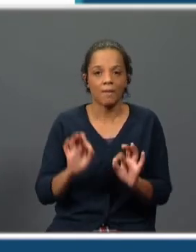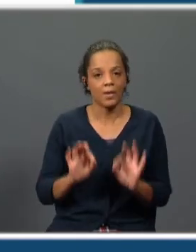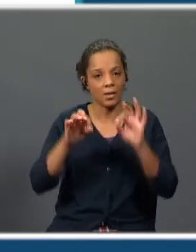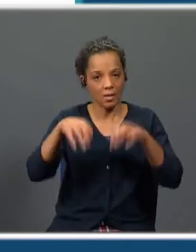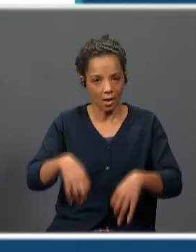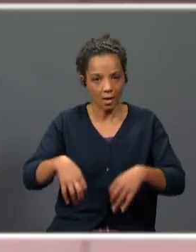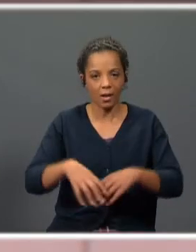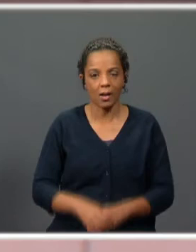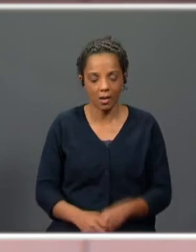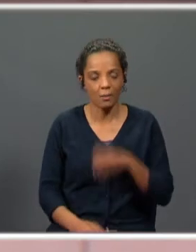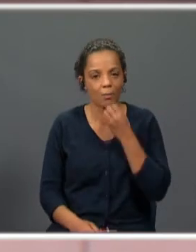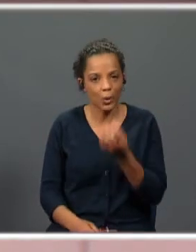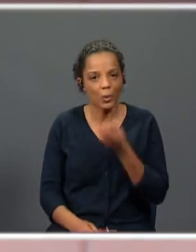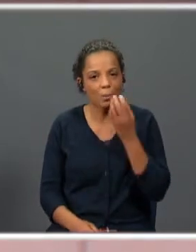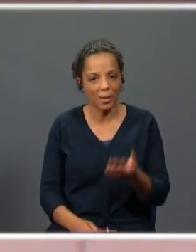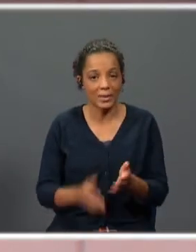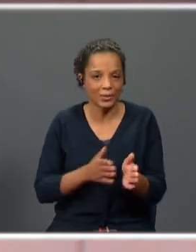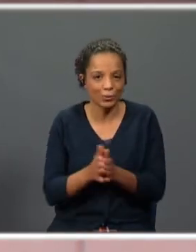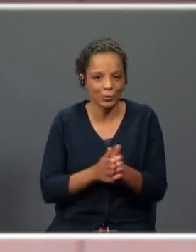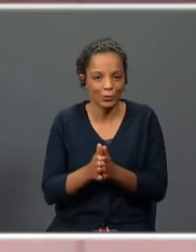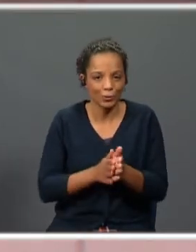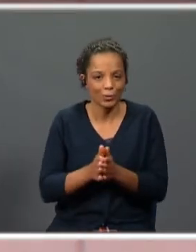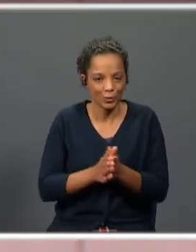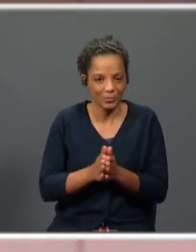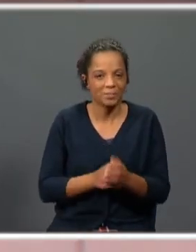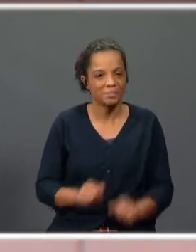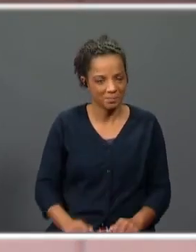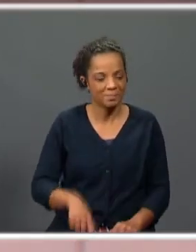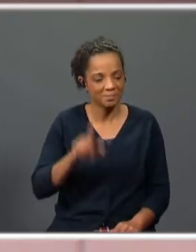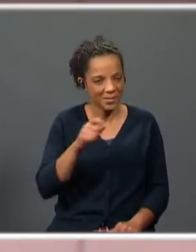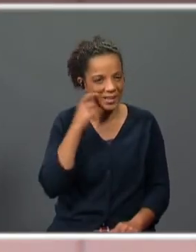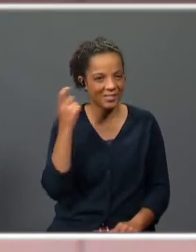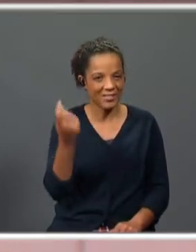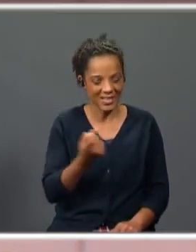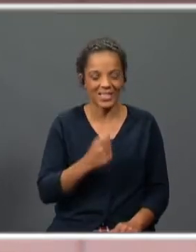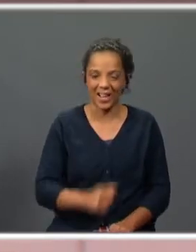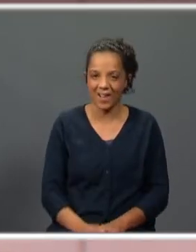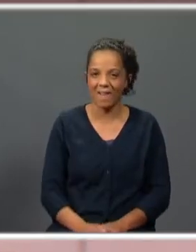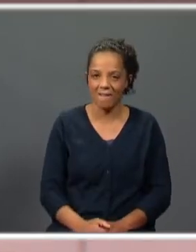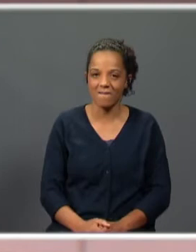final. Muito bem. E aproveitamos e fizemos já aqui também uma revisão.